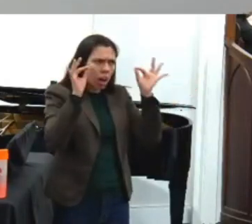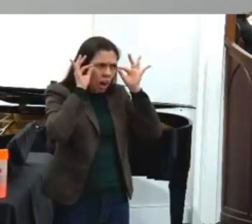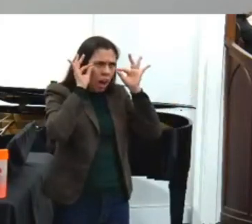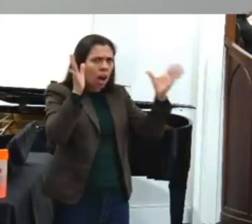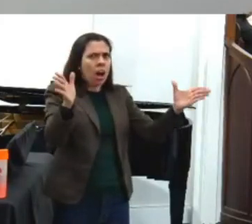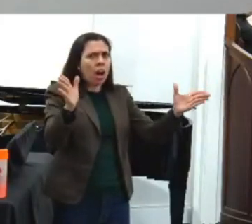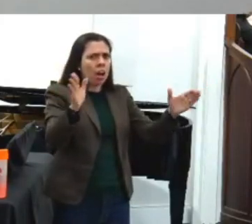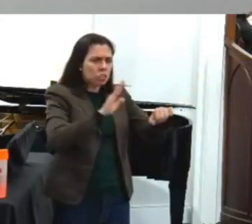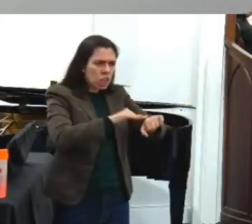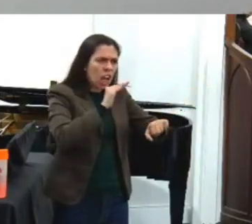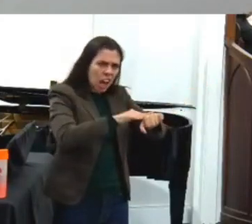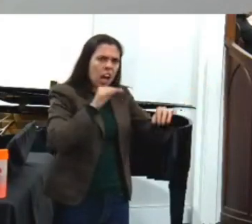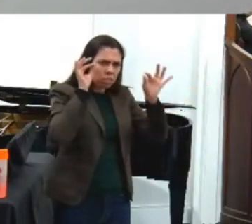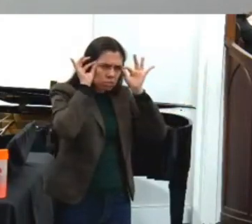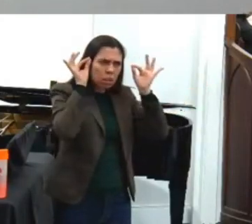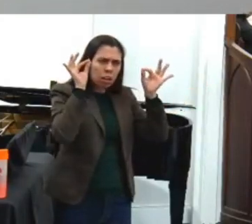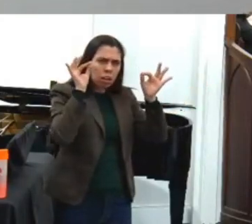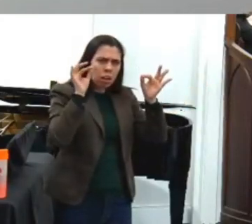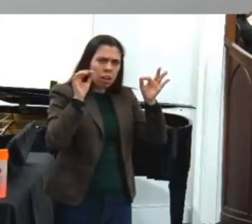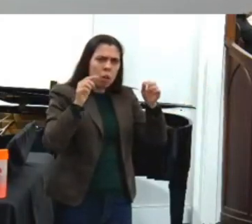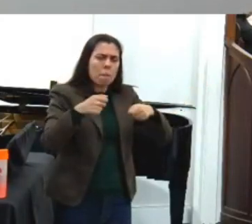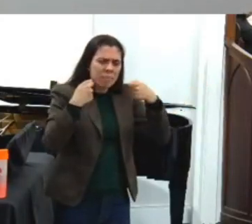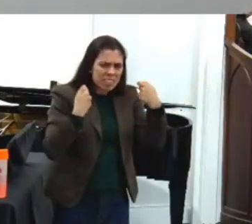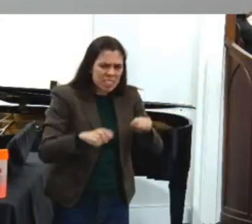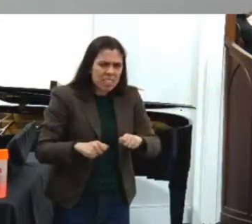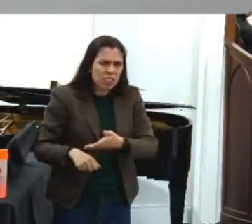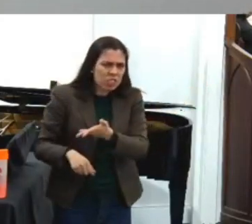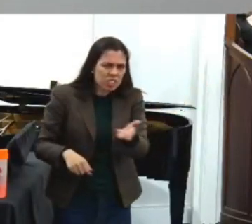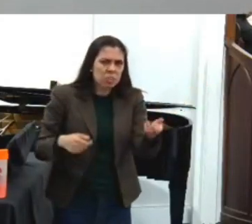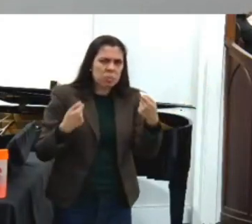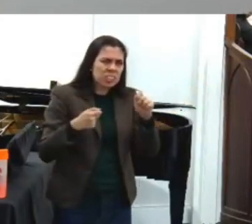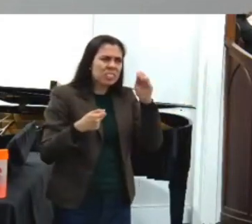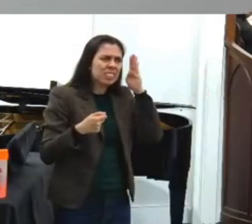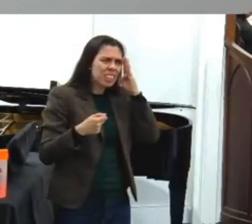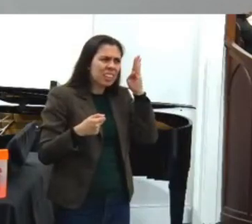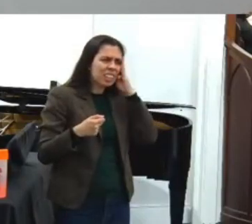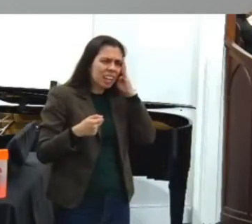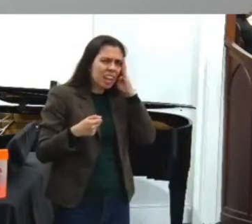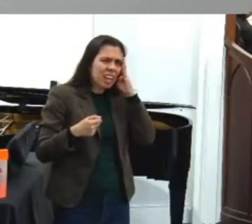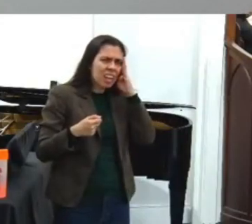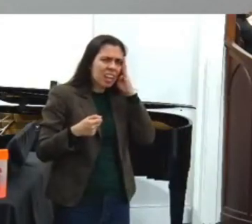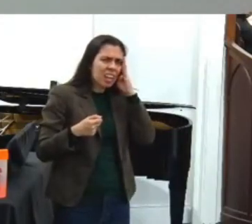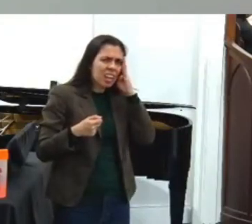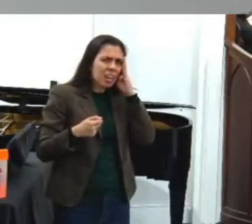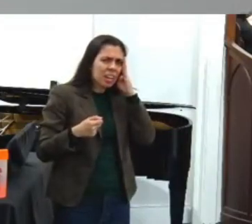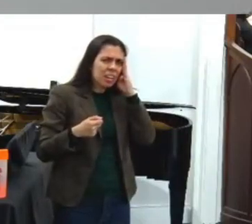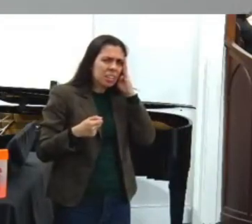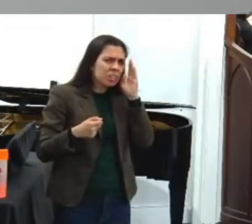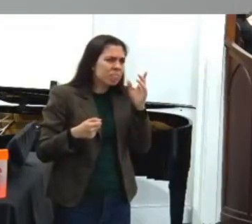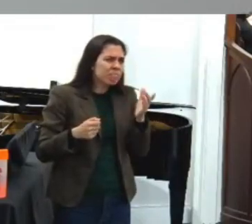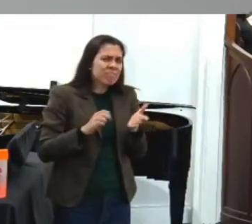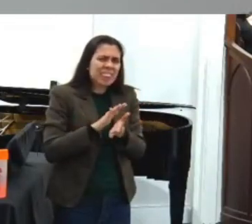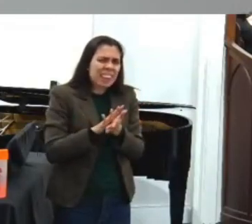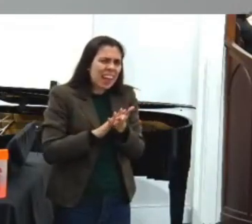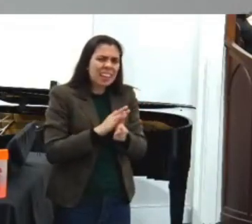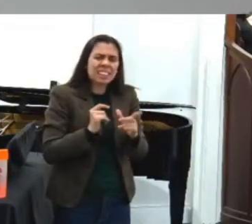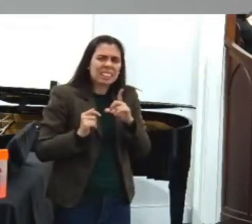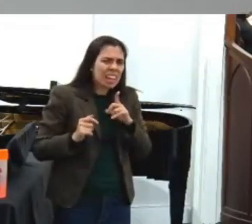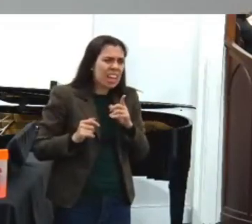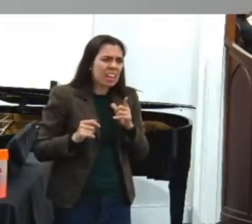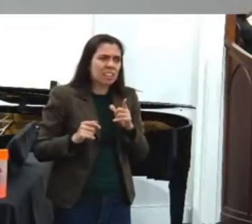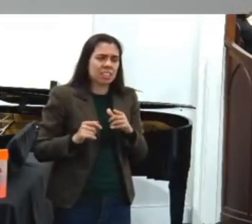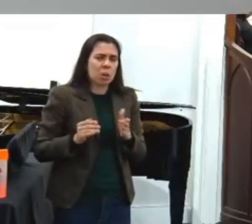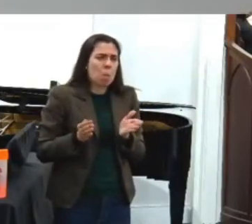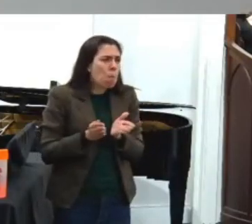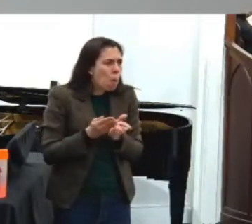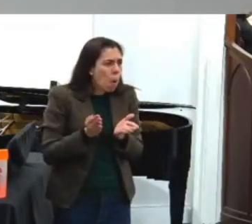o estado da sua necessidade espiritual diante de Deus. Mas o verso 18